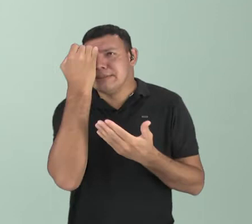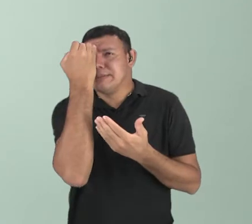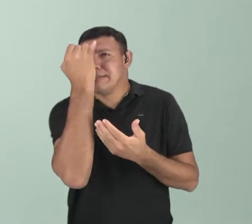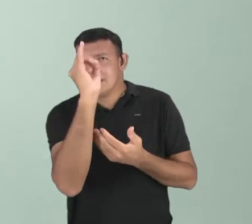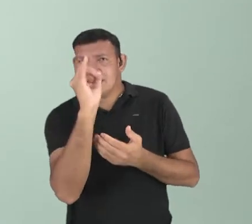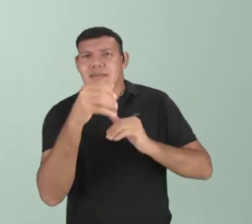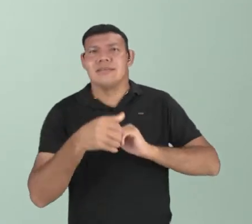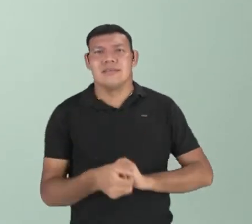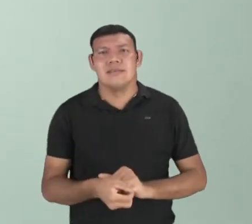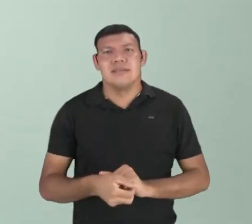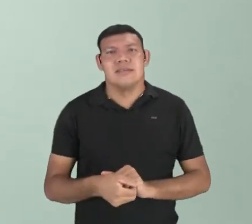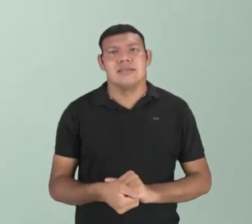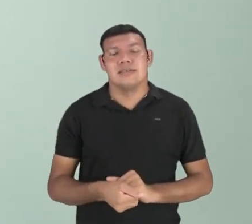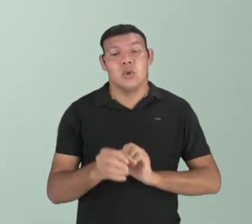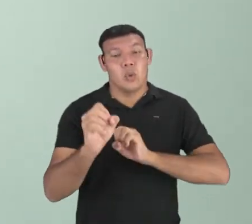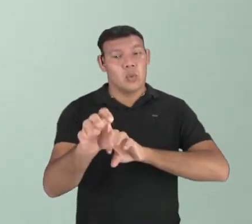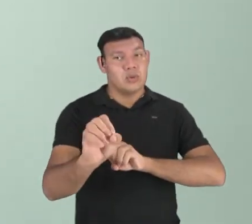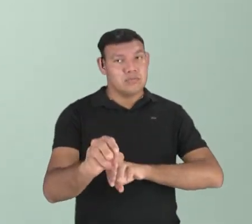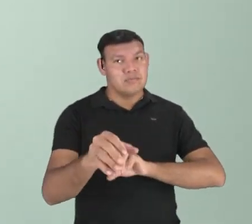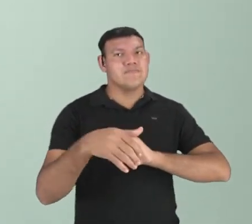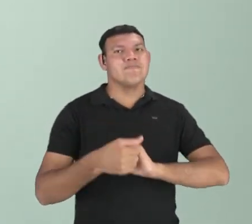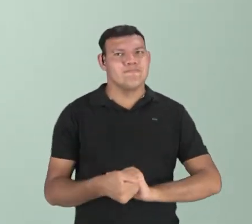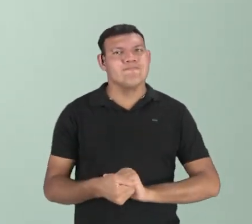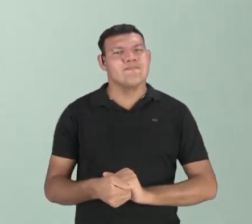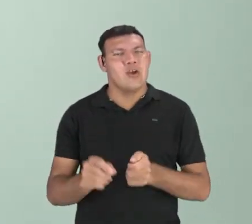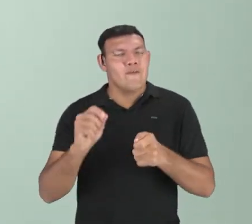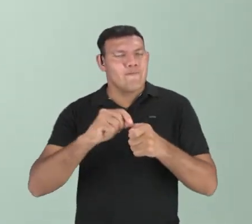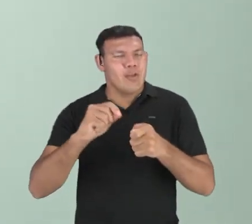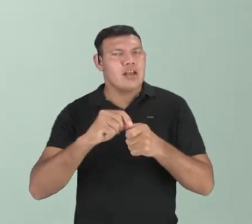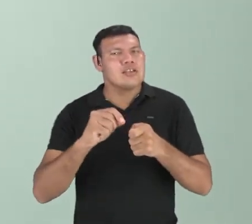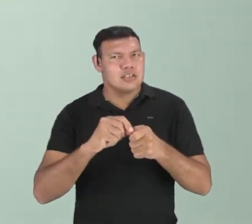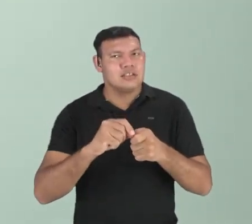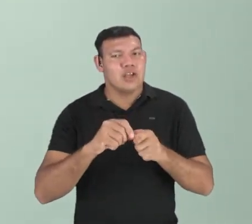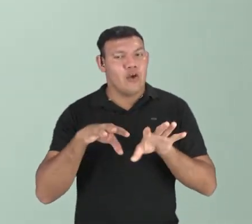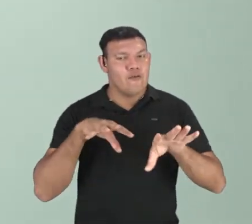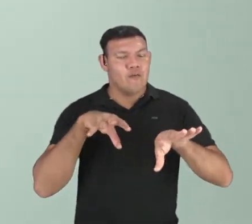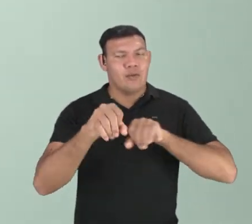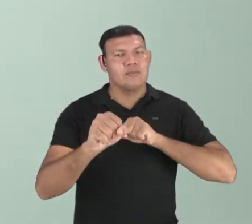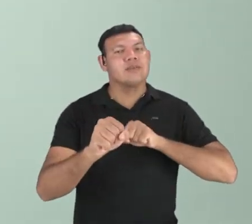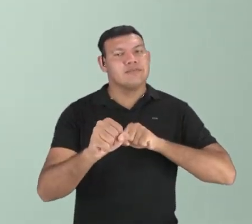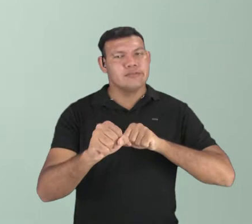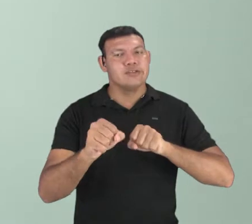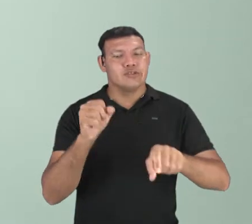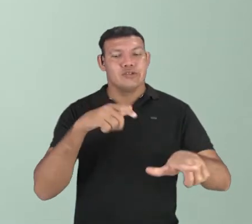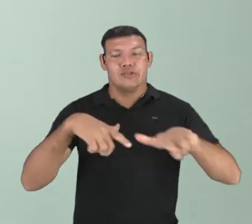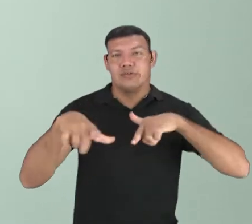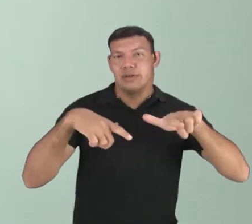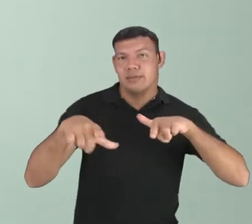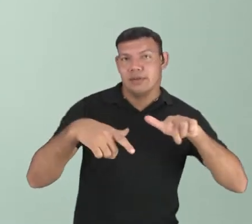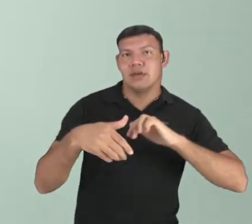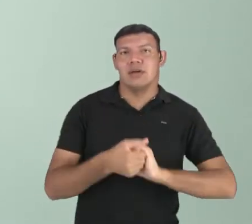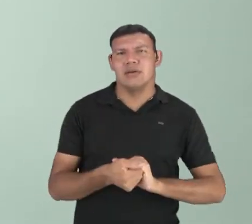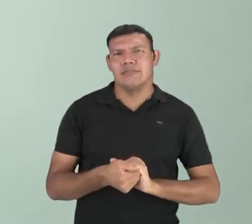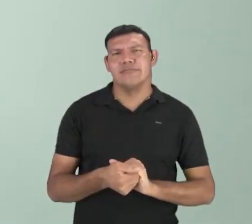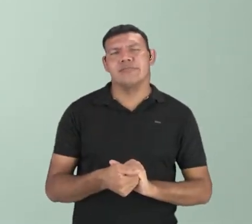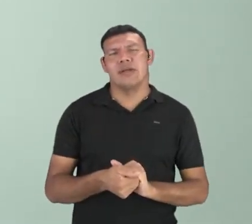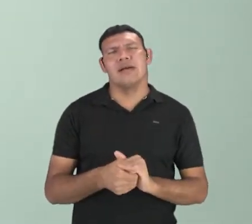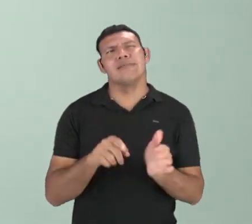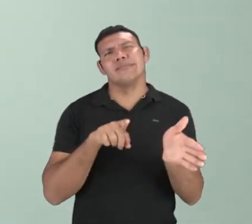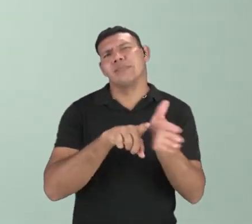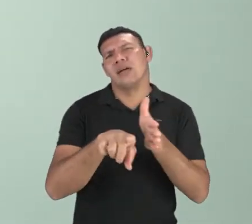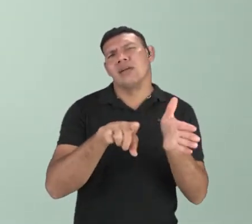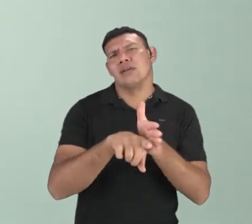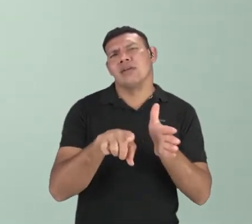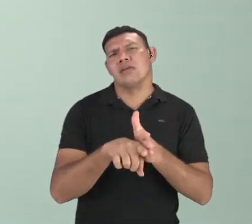né, propedêutica da educação é de produzir pessoas para o mercado de trabalho. Então muita gente se pergunta para